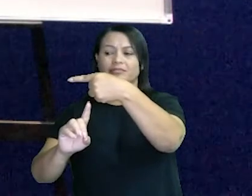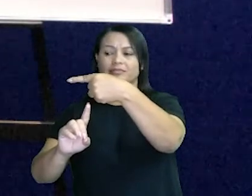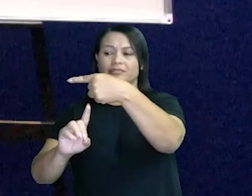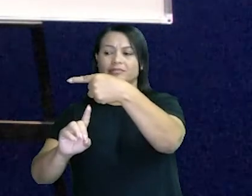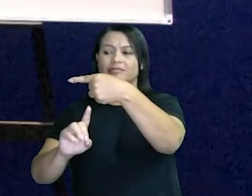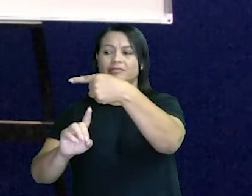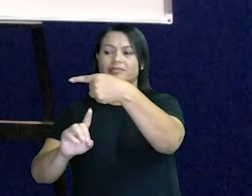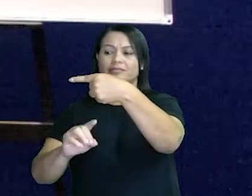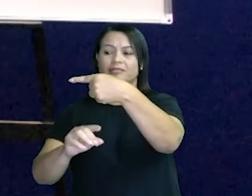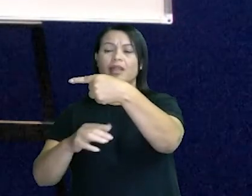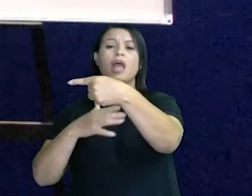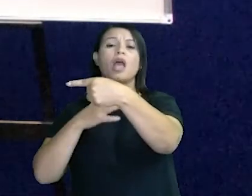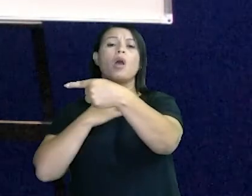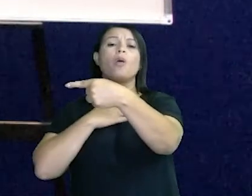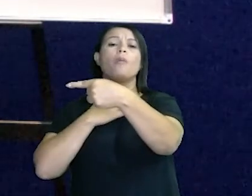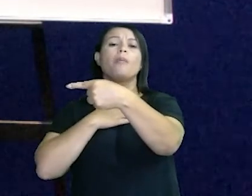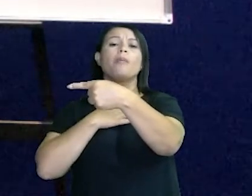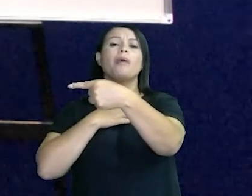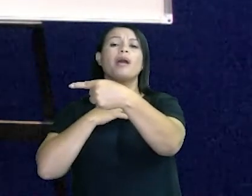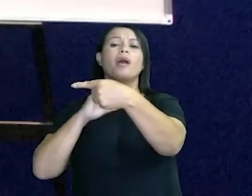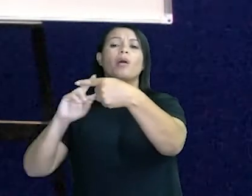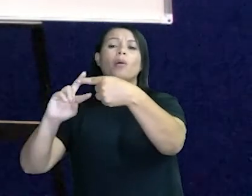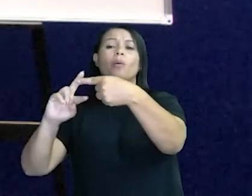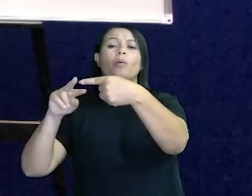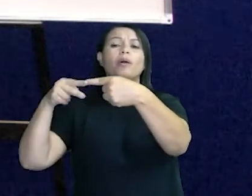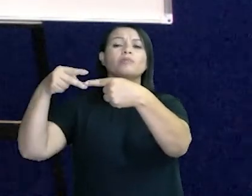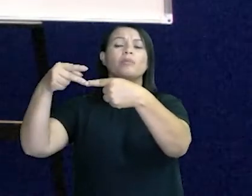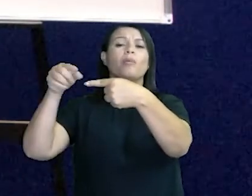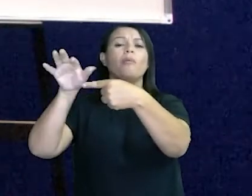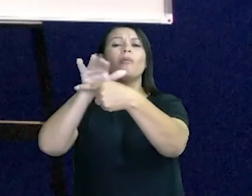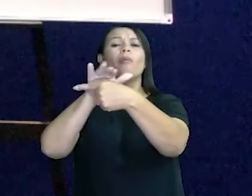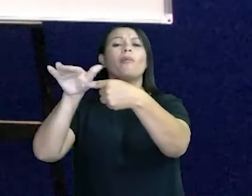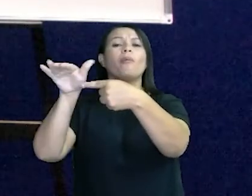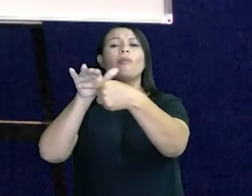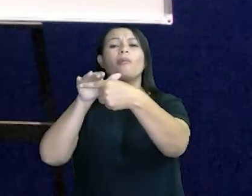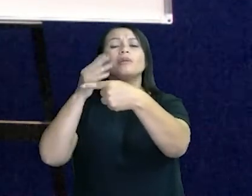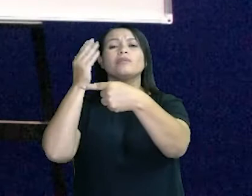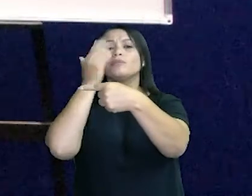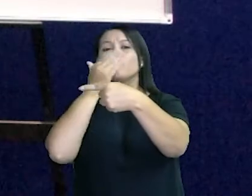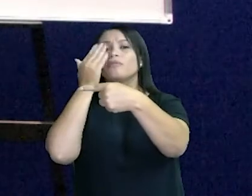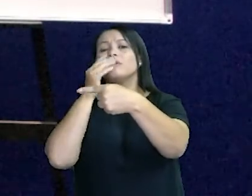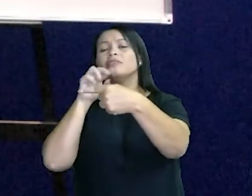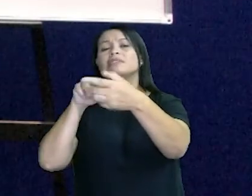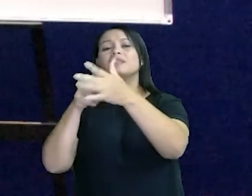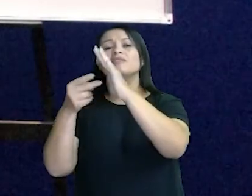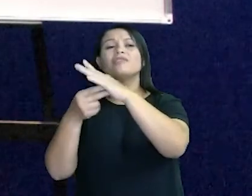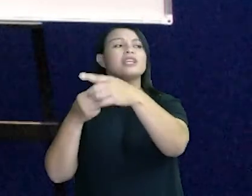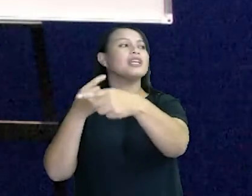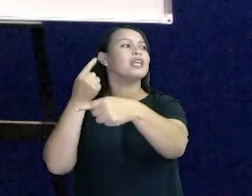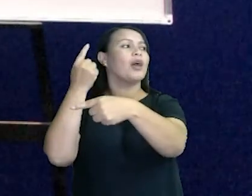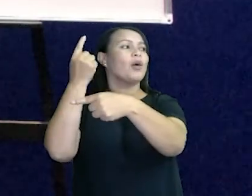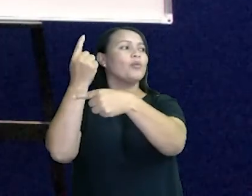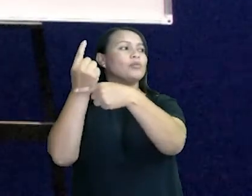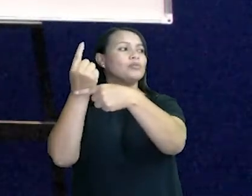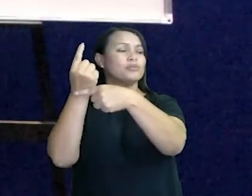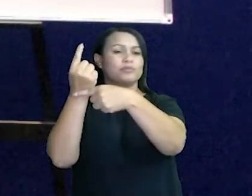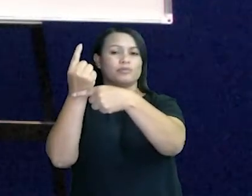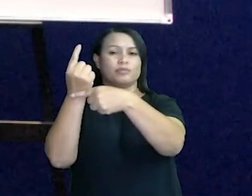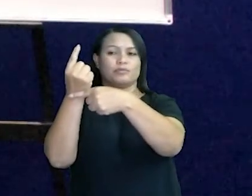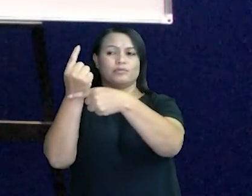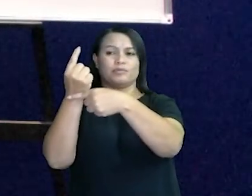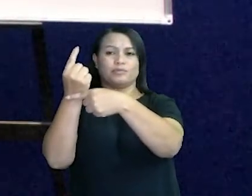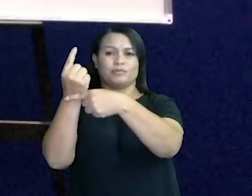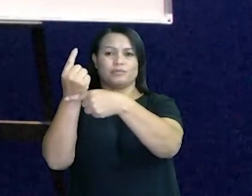e o meu split aqui que não está aparecendo é sinal de que ele é um vai ficar em